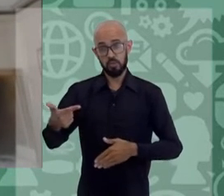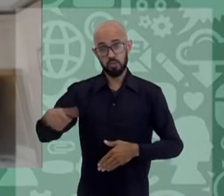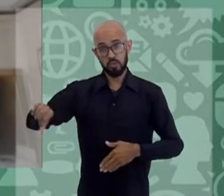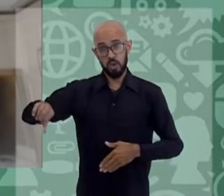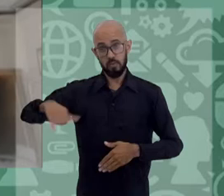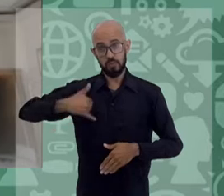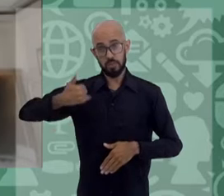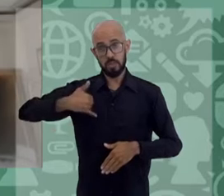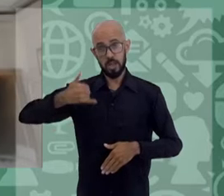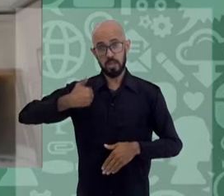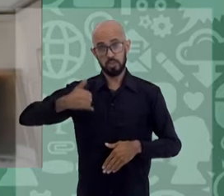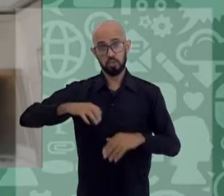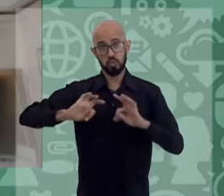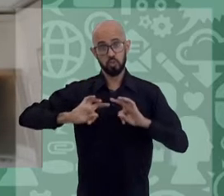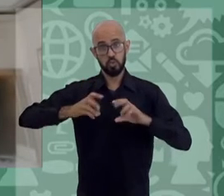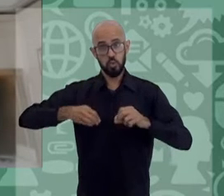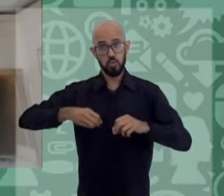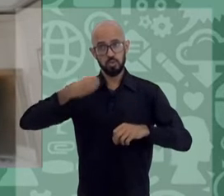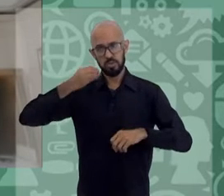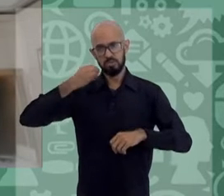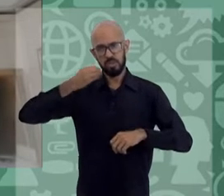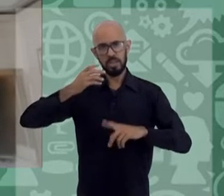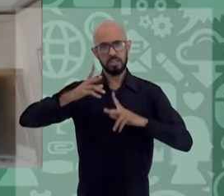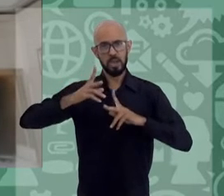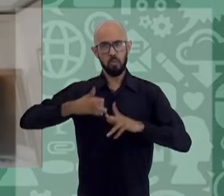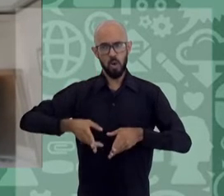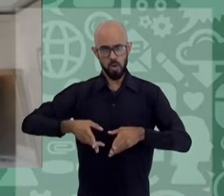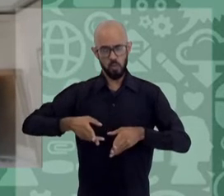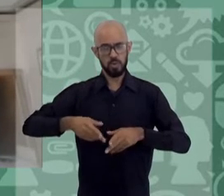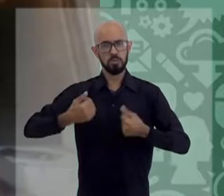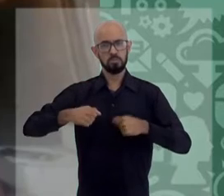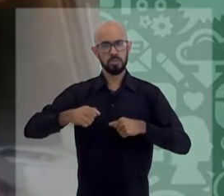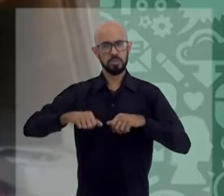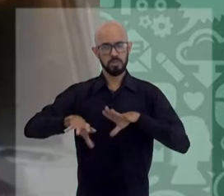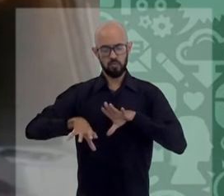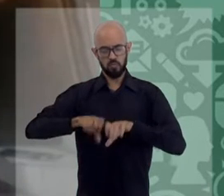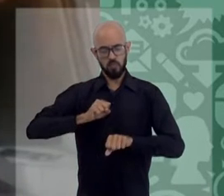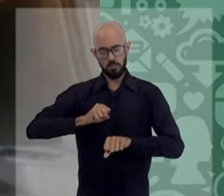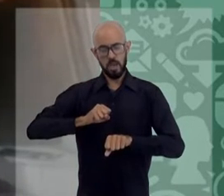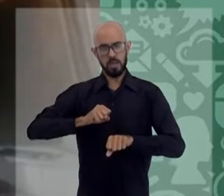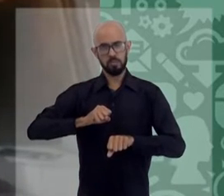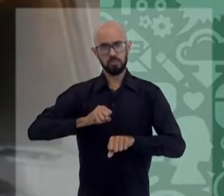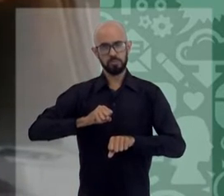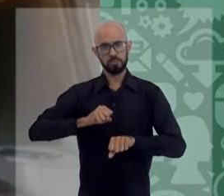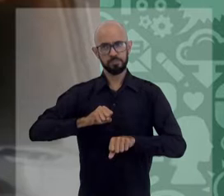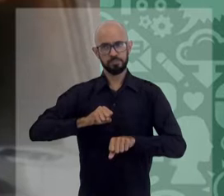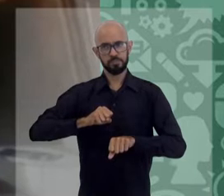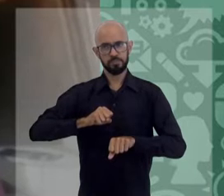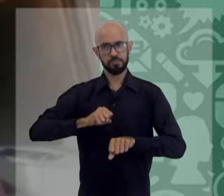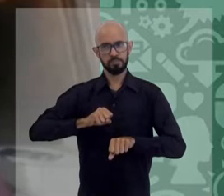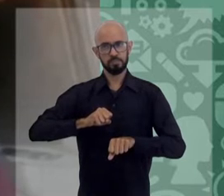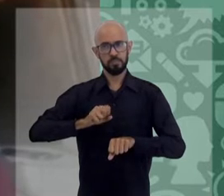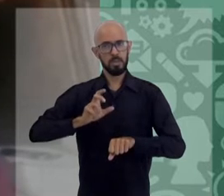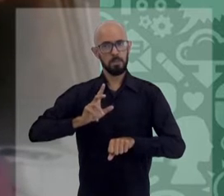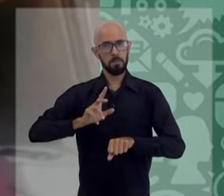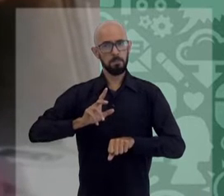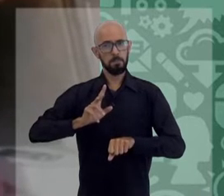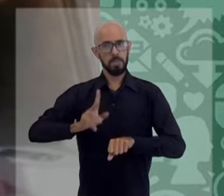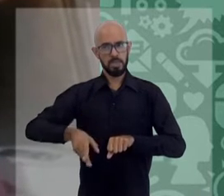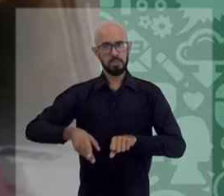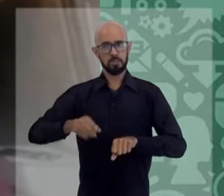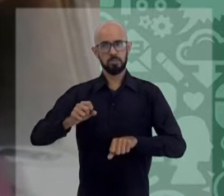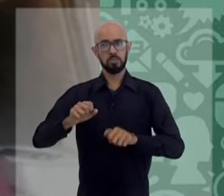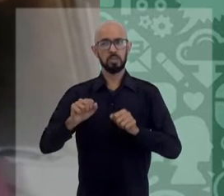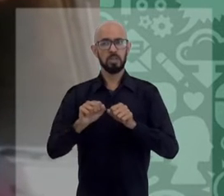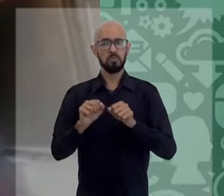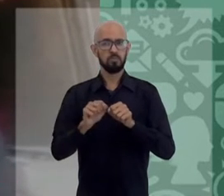anos, passam por todos eles pela mesma experiência. Eles têm que concluir a formação, que seja a forma, mesmo que ele